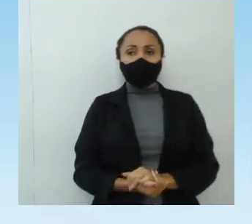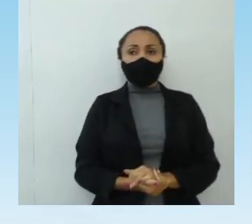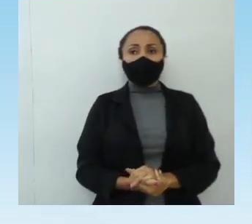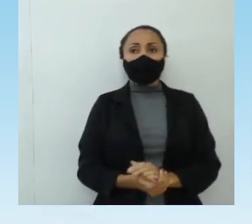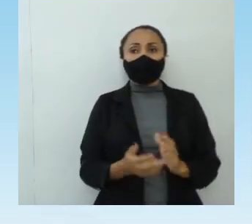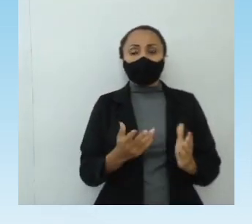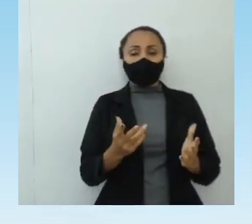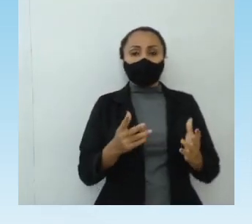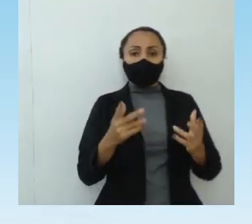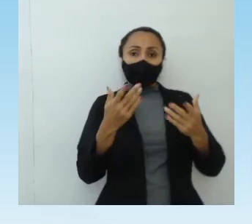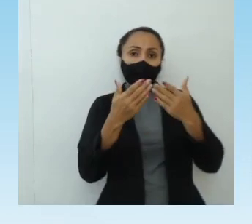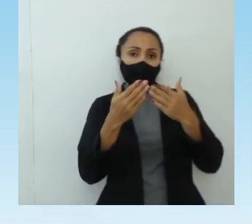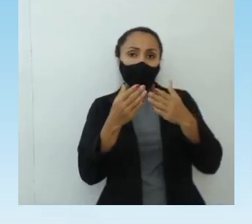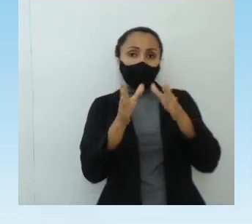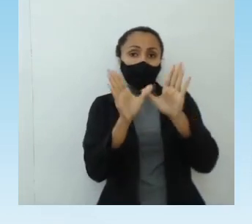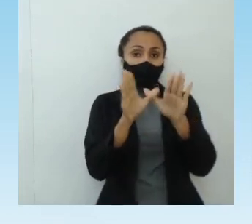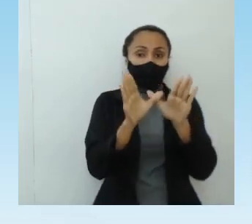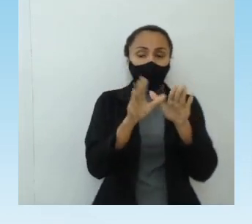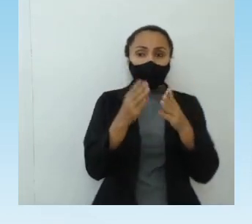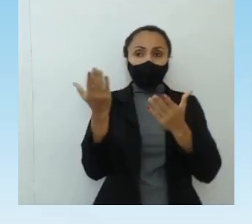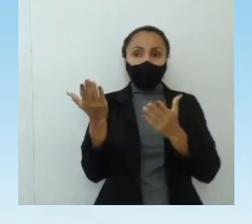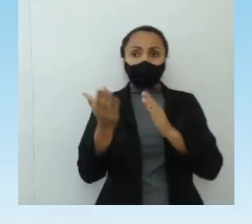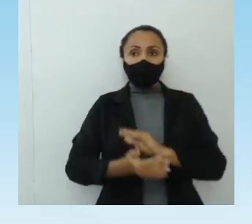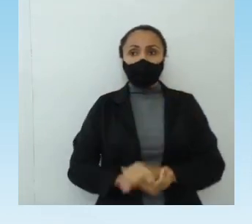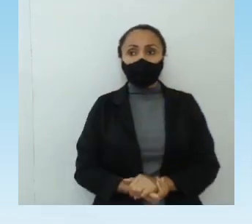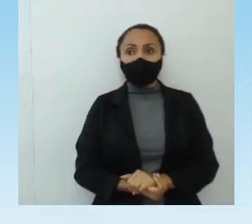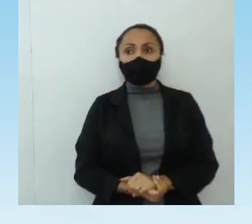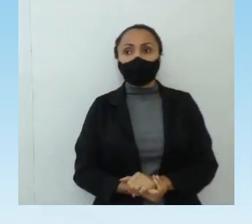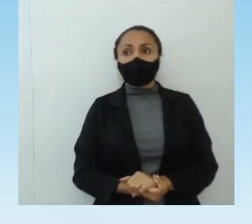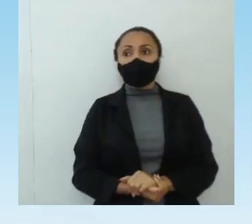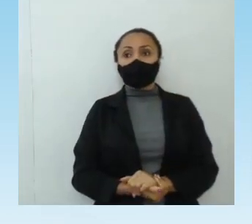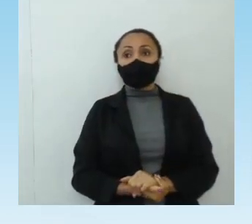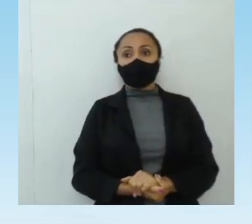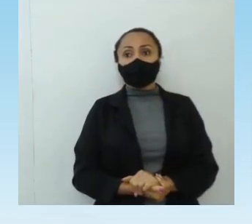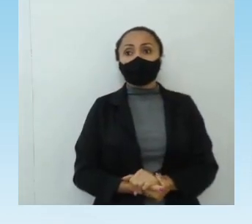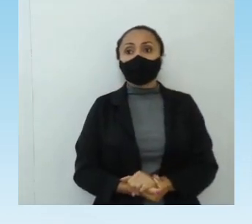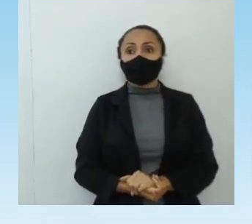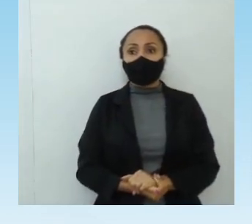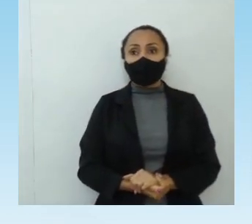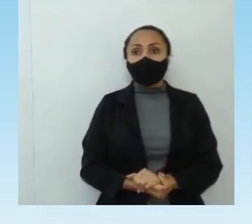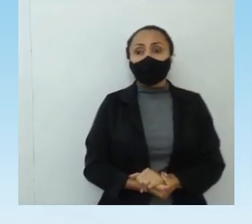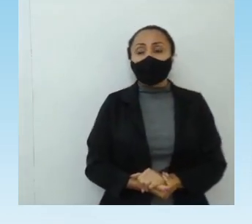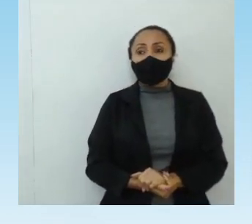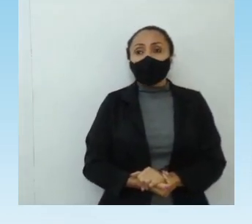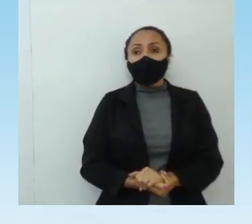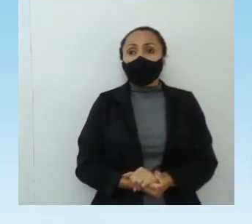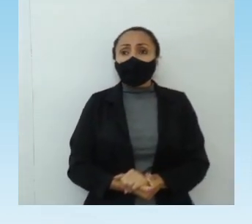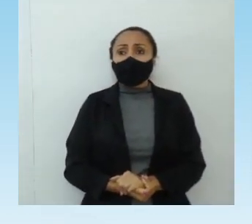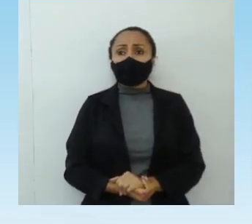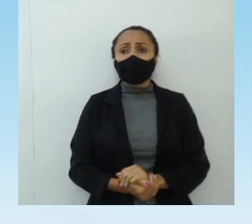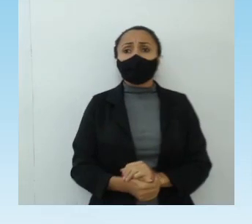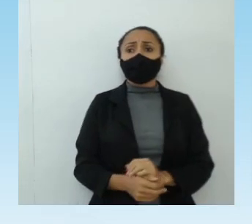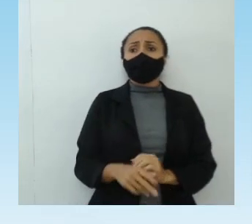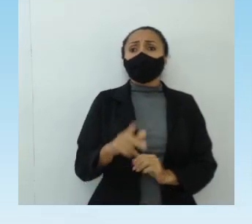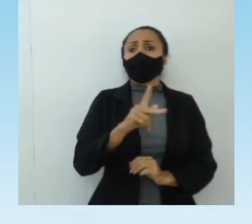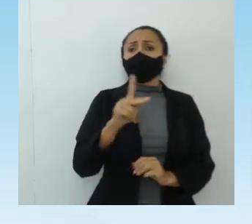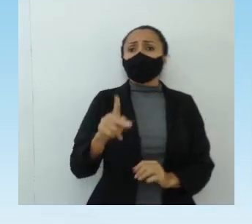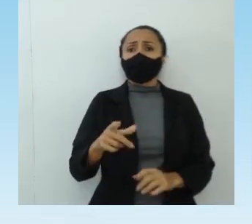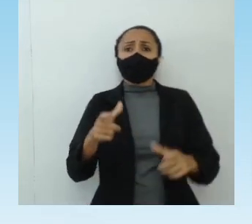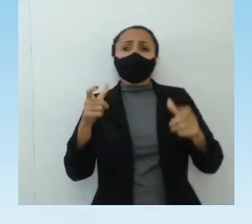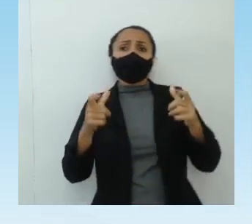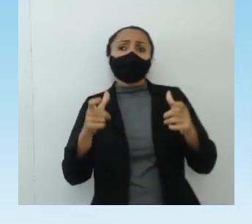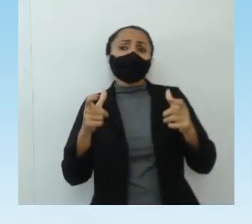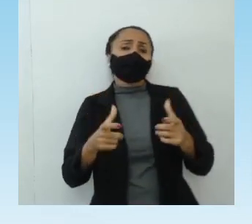vocês, com os eixos, elas são chamadas de eixo de simetria para a gente poder estudar. Professor, onde é que eu vou estudar isso